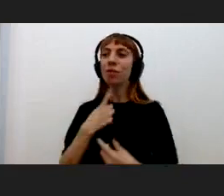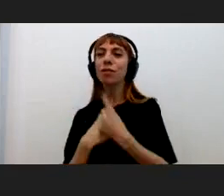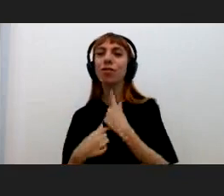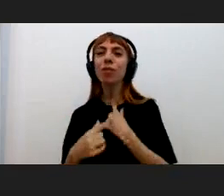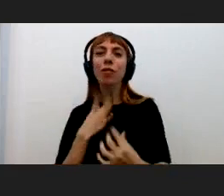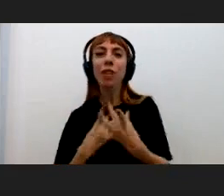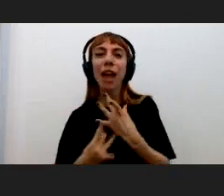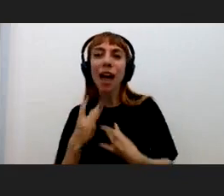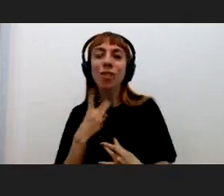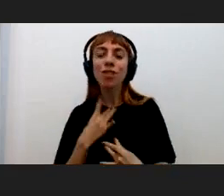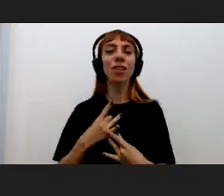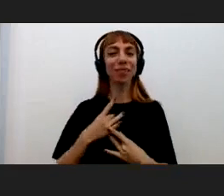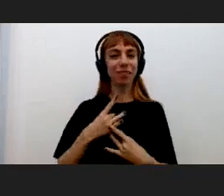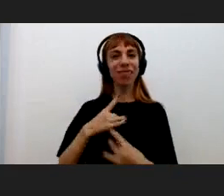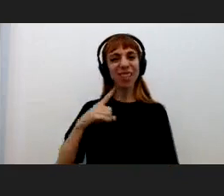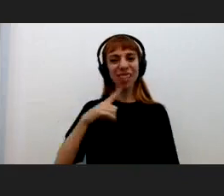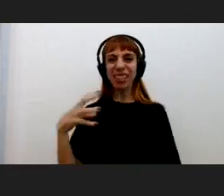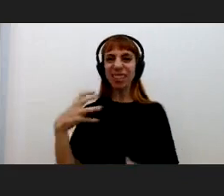ao mundo,